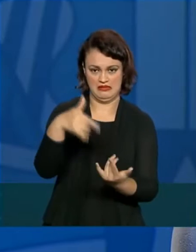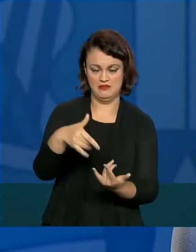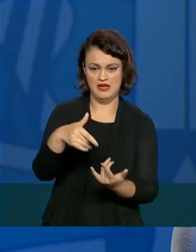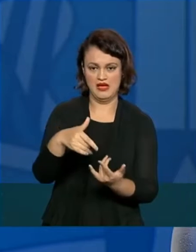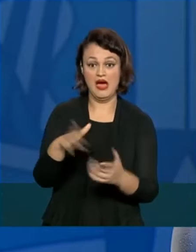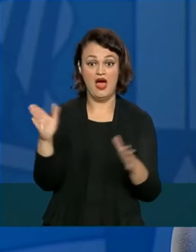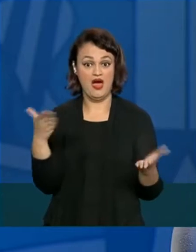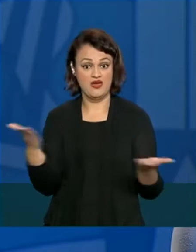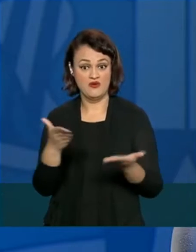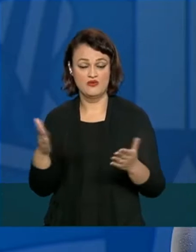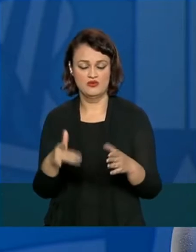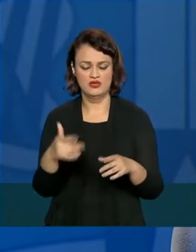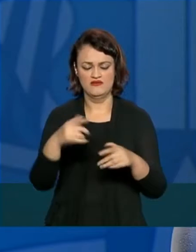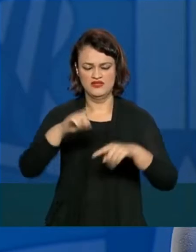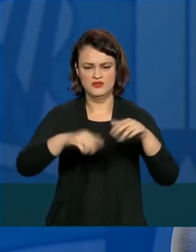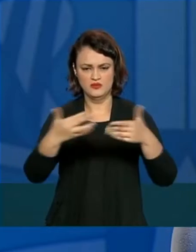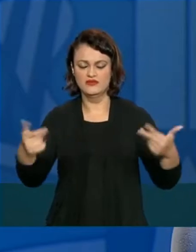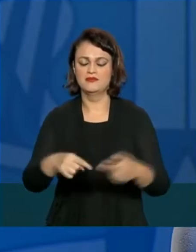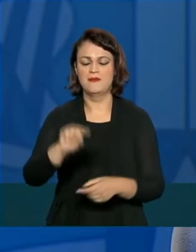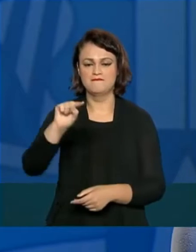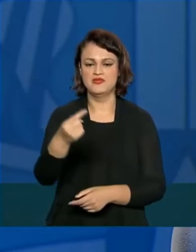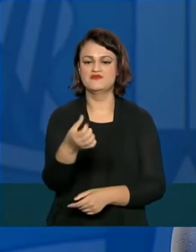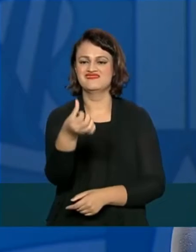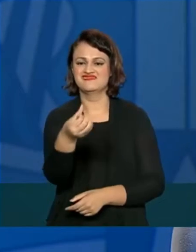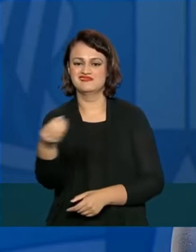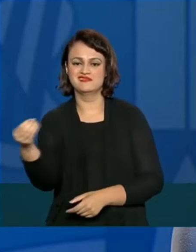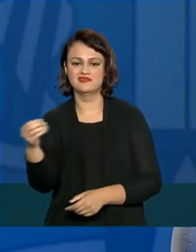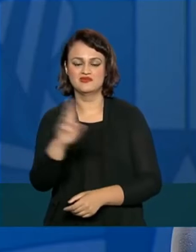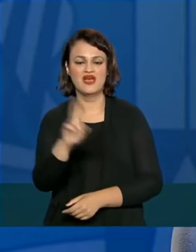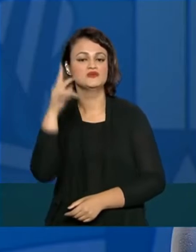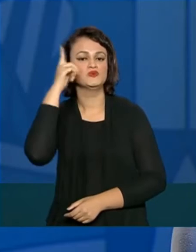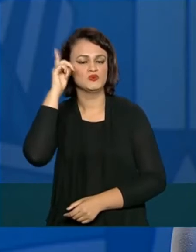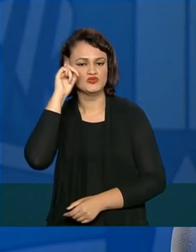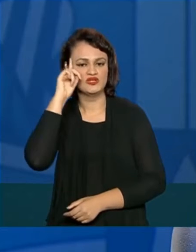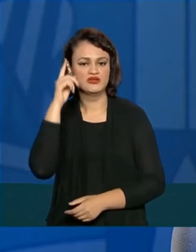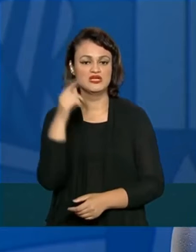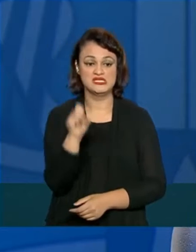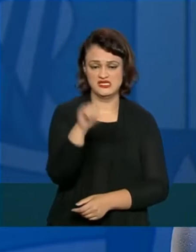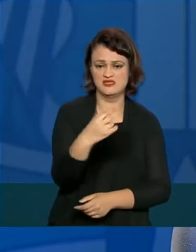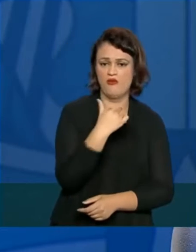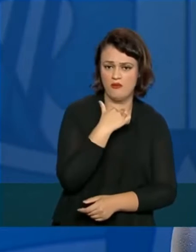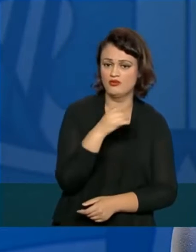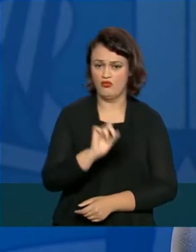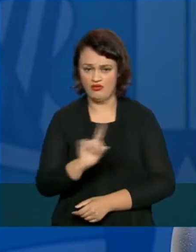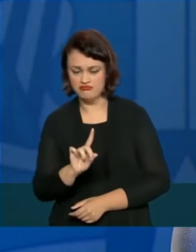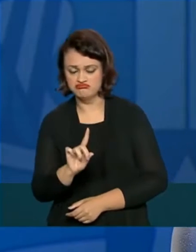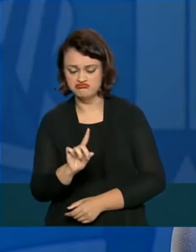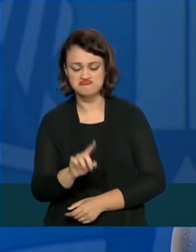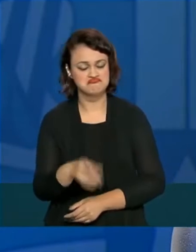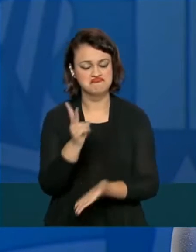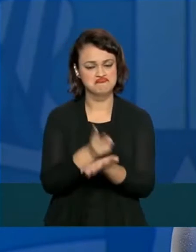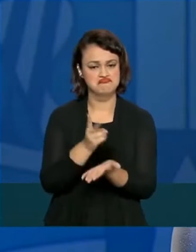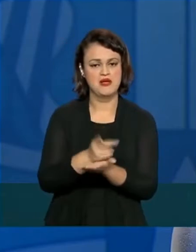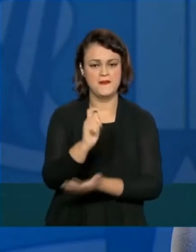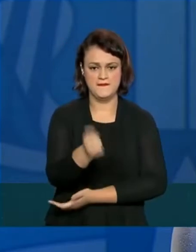sendo descentralizados R$ 1.600 por dia, independente de estar em uso, e esse valor ele é